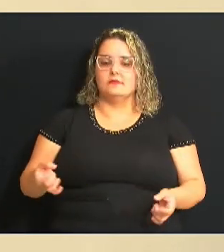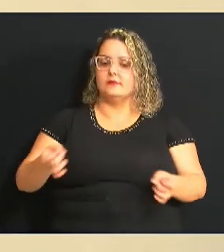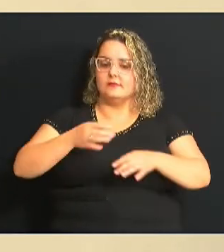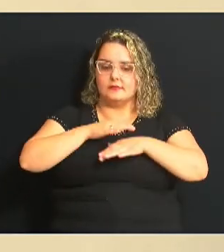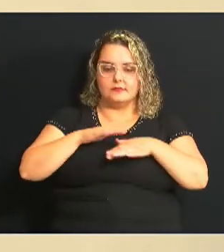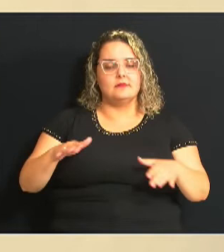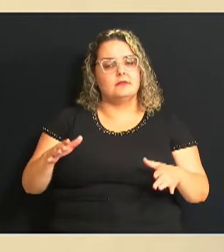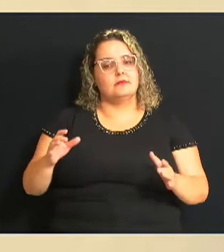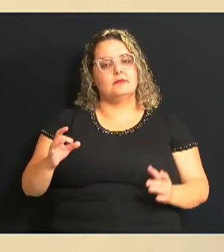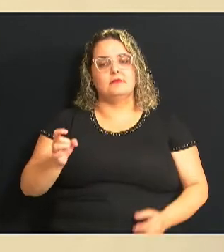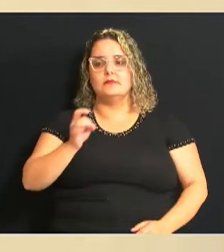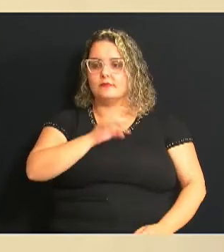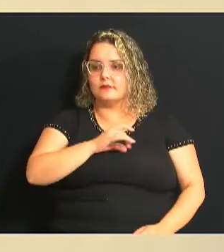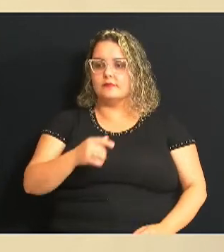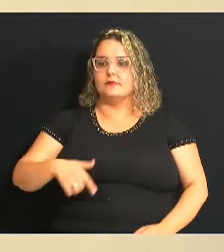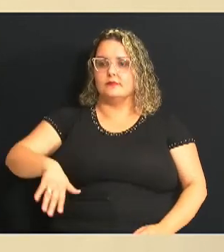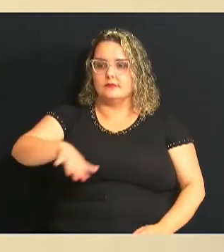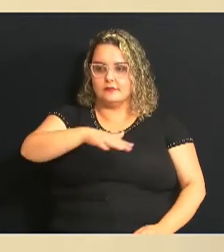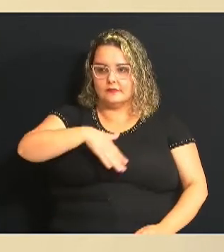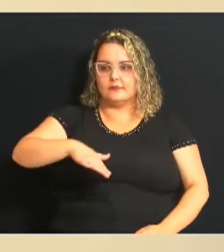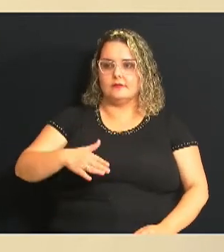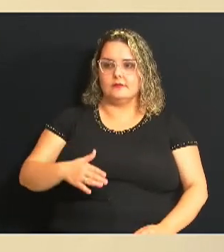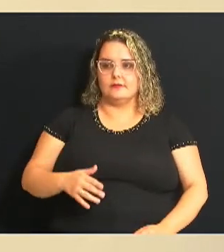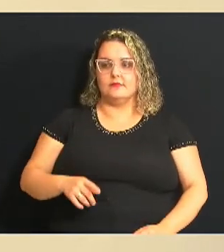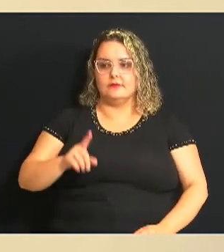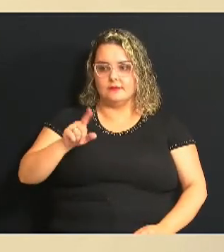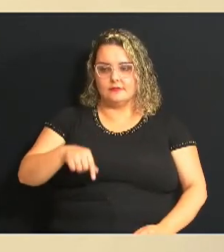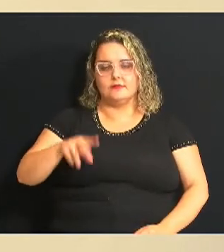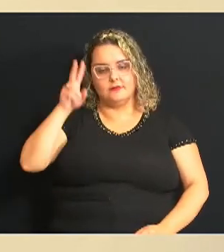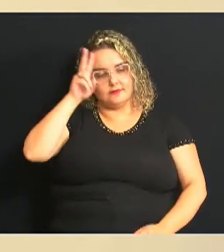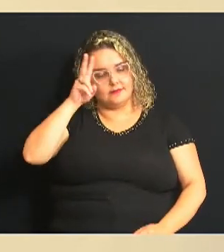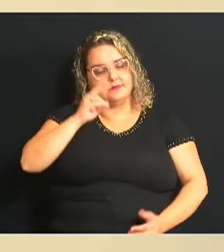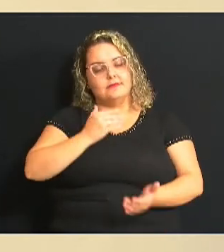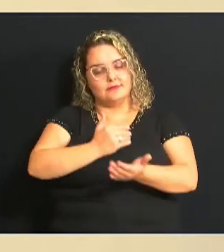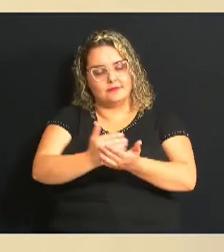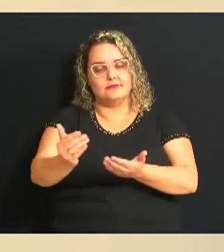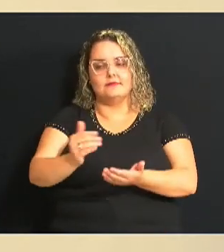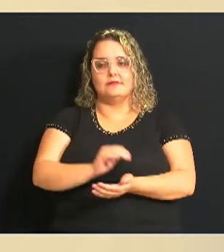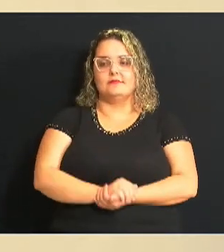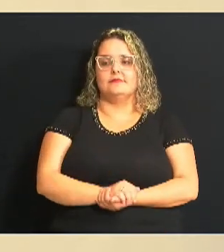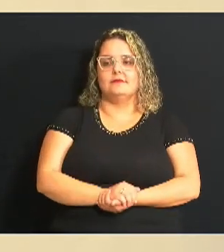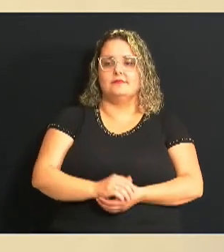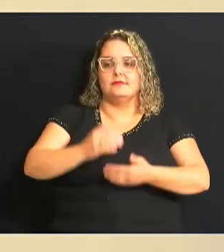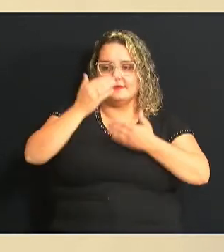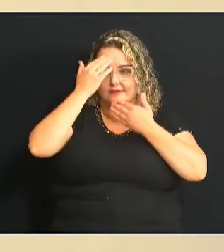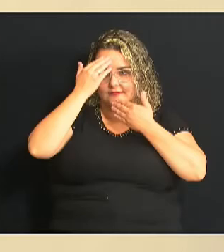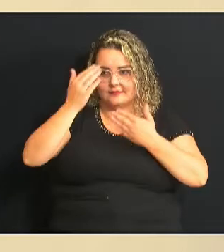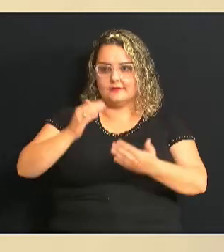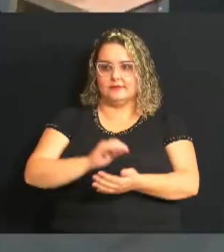neste ambiente foi onde essa história começou. E o meu muito obrigado.